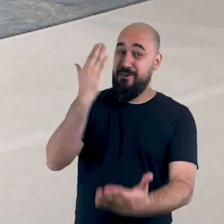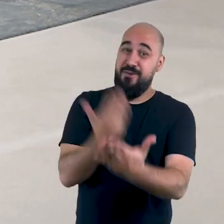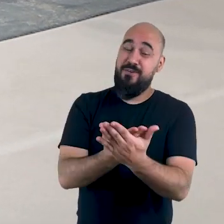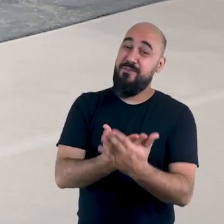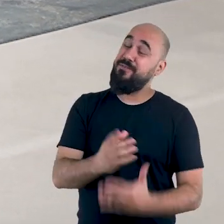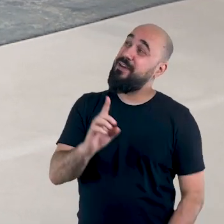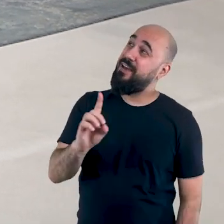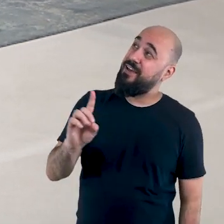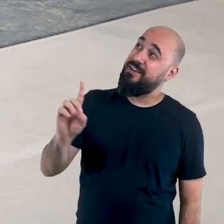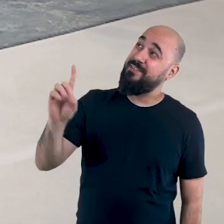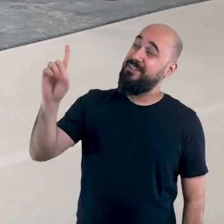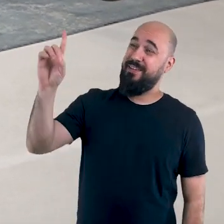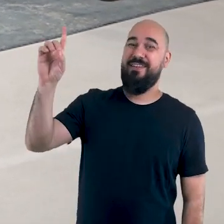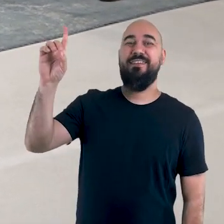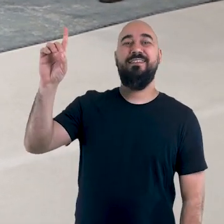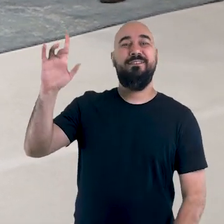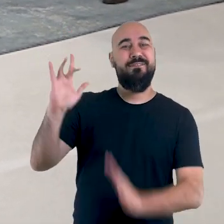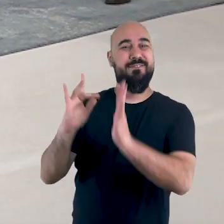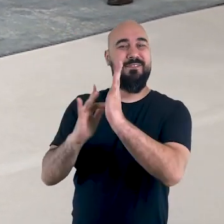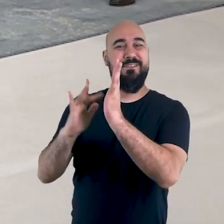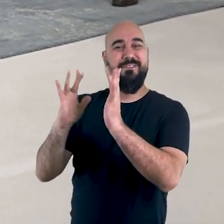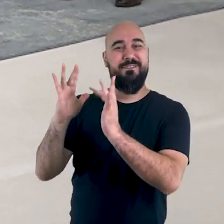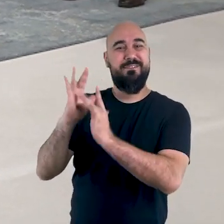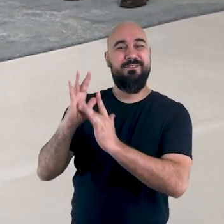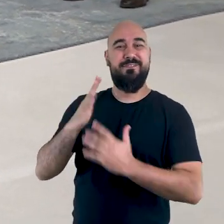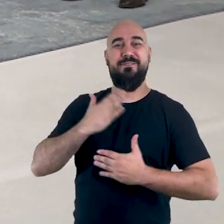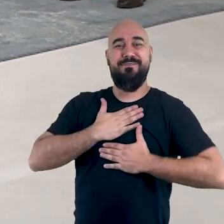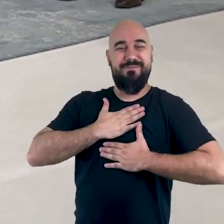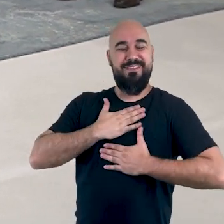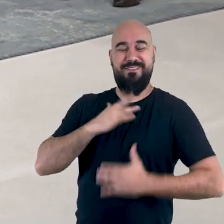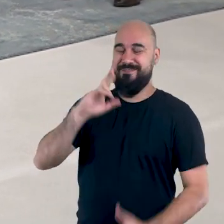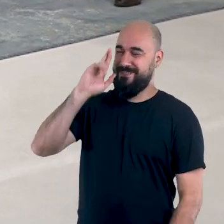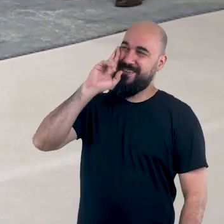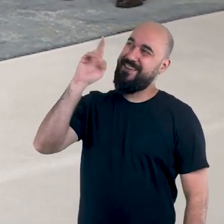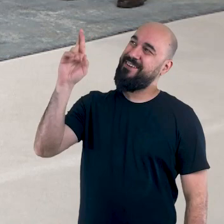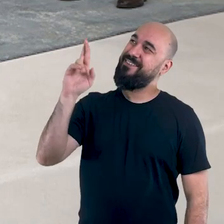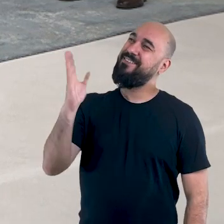confiança em Cristo, meu